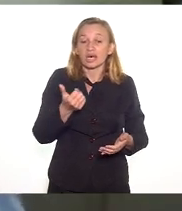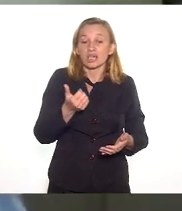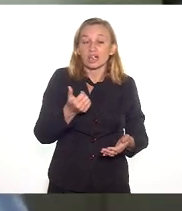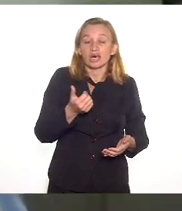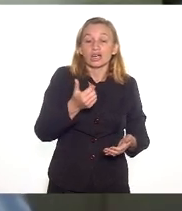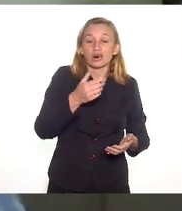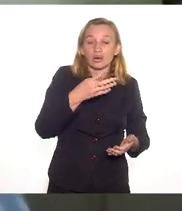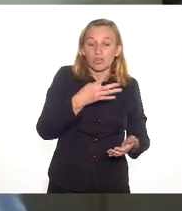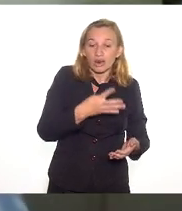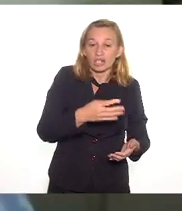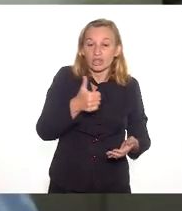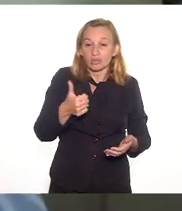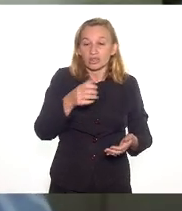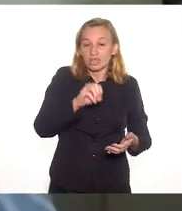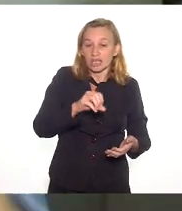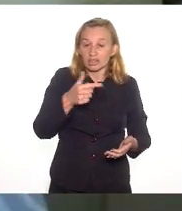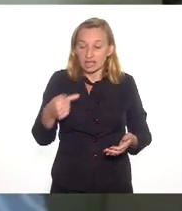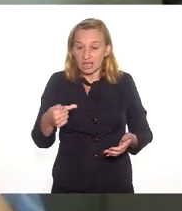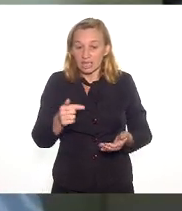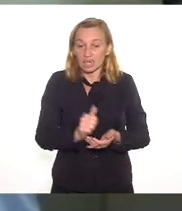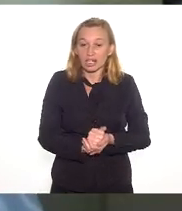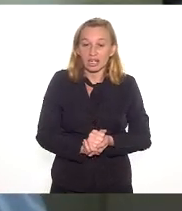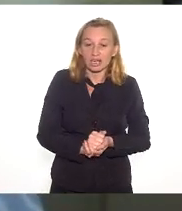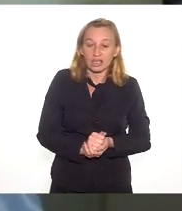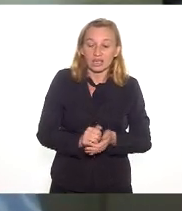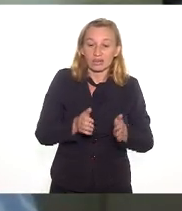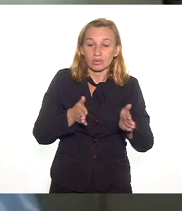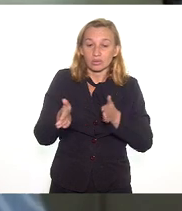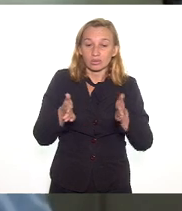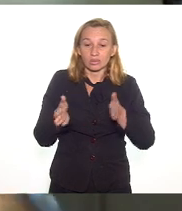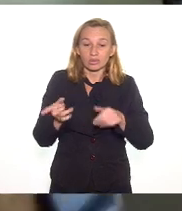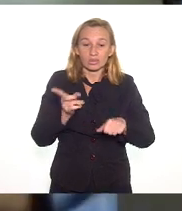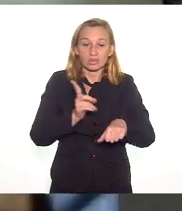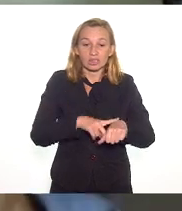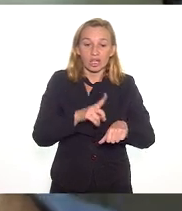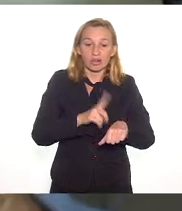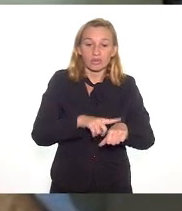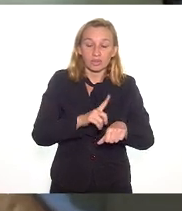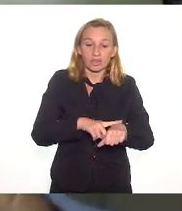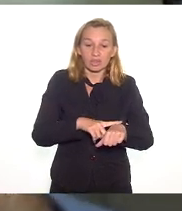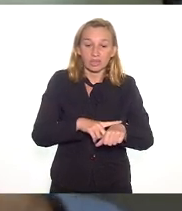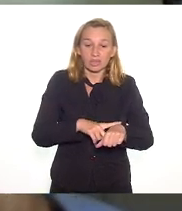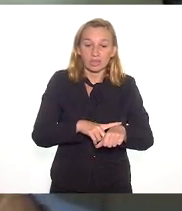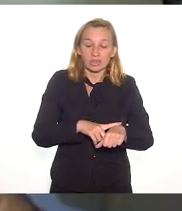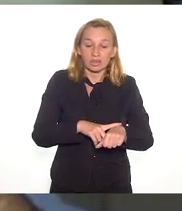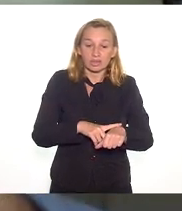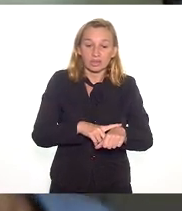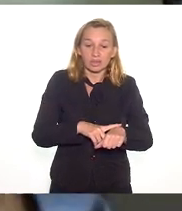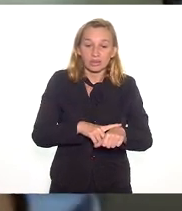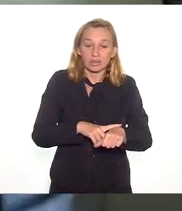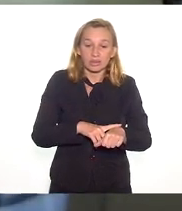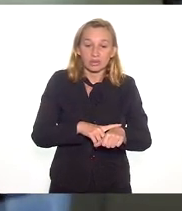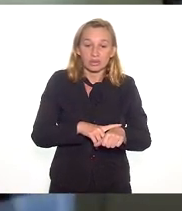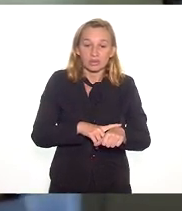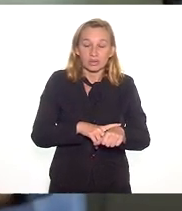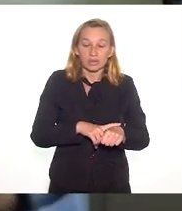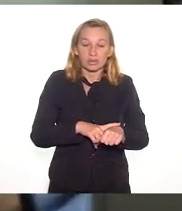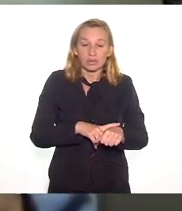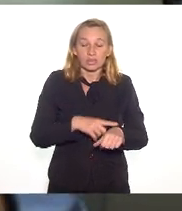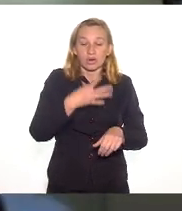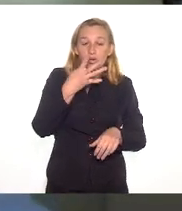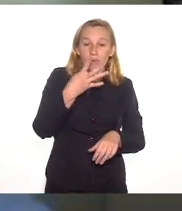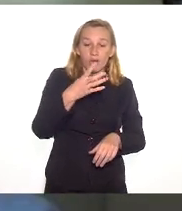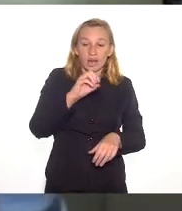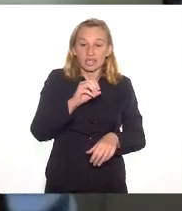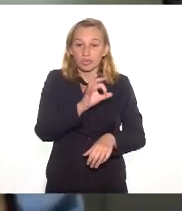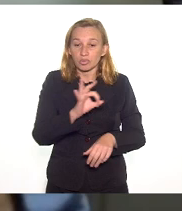e 4107 é extensão de prazo para consignado, para 40, extensão de percentual para 40%,